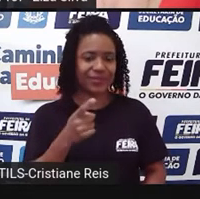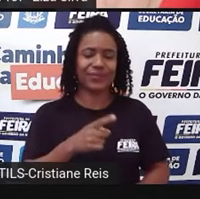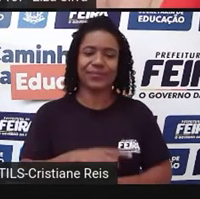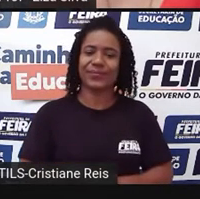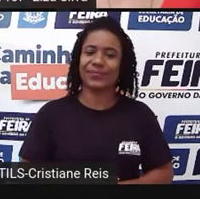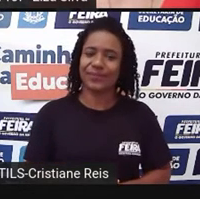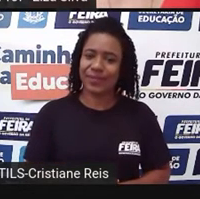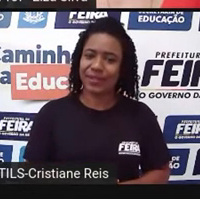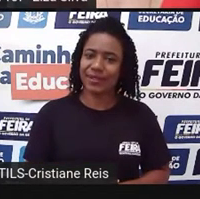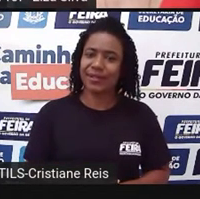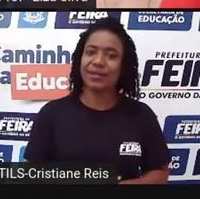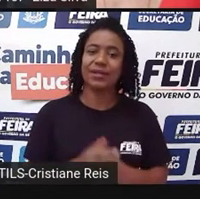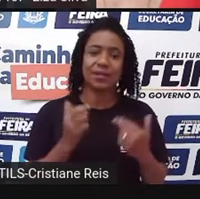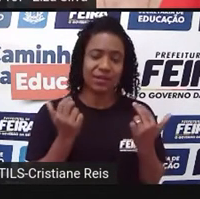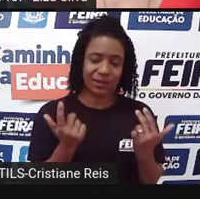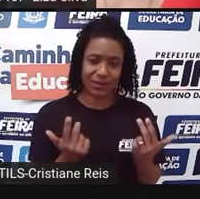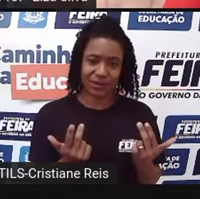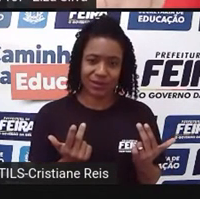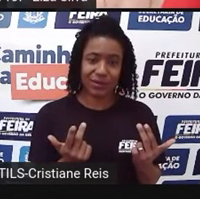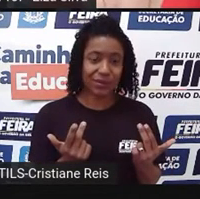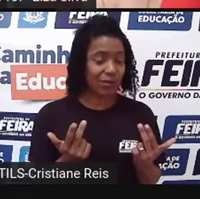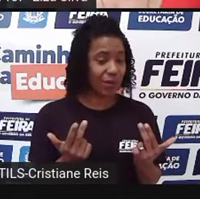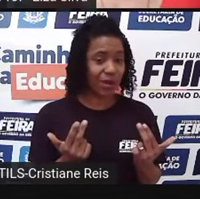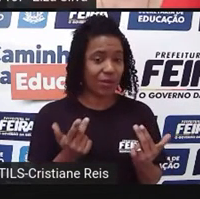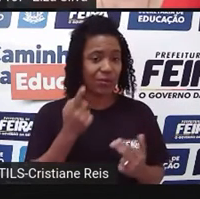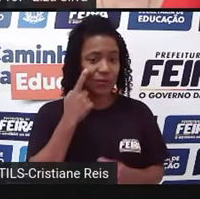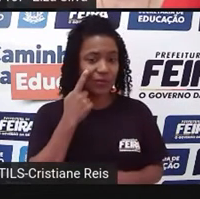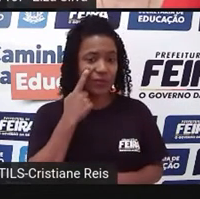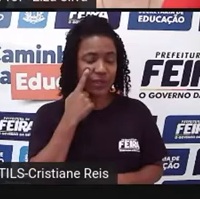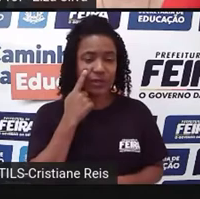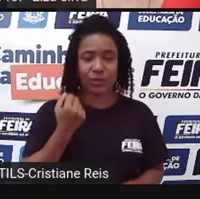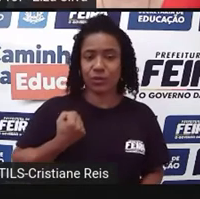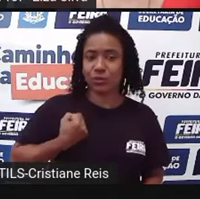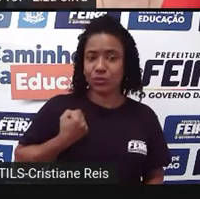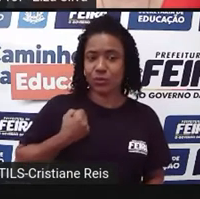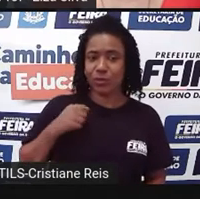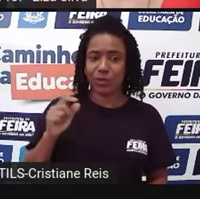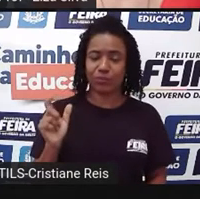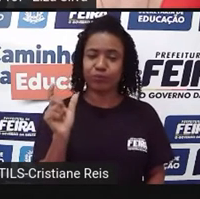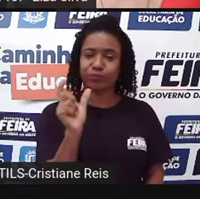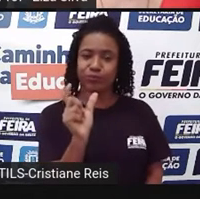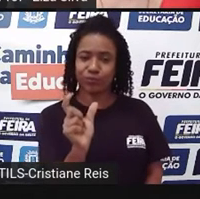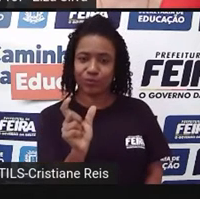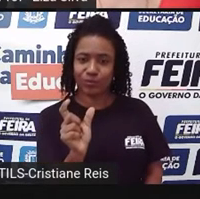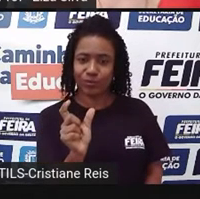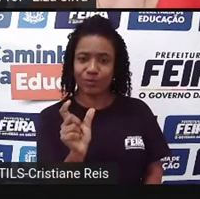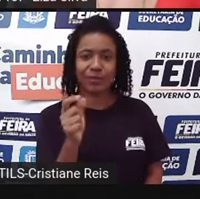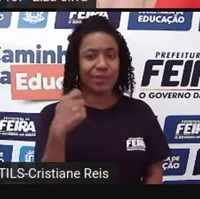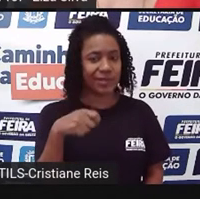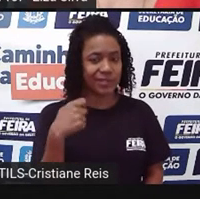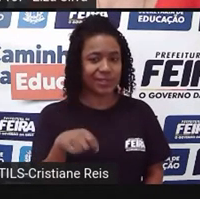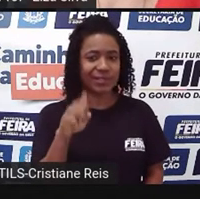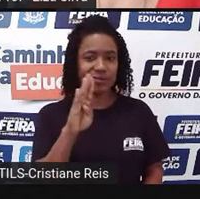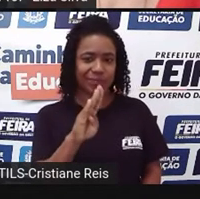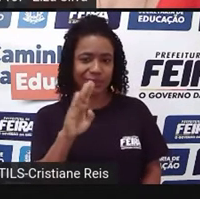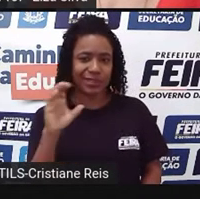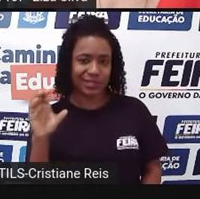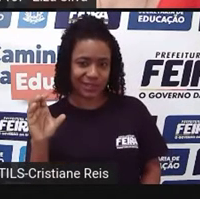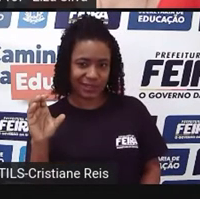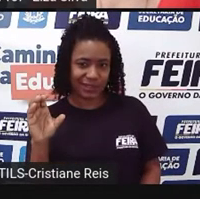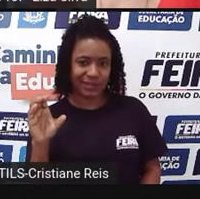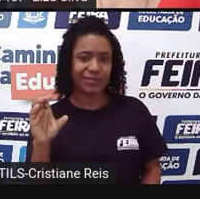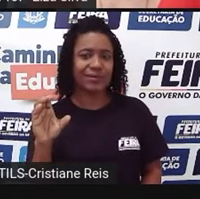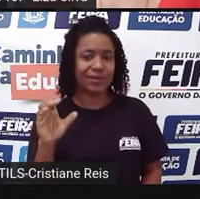dezena igual os outros exemplos anteriores mas a gente acrescenta essas expressões ver se é menos